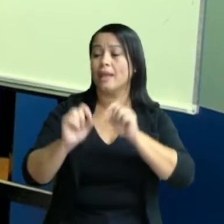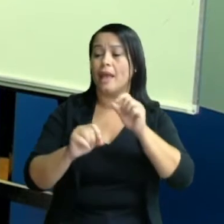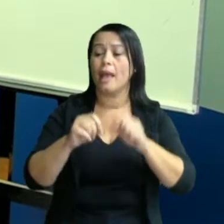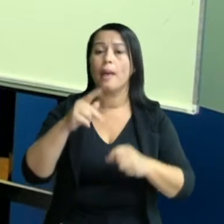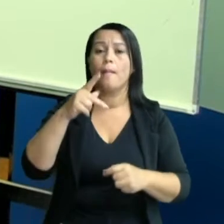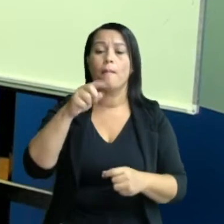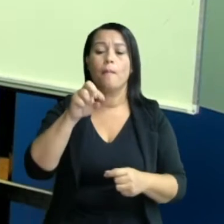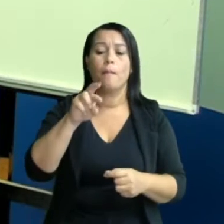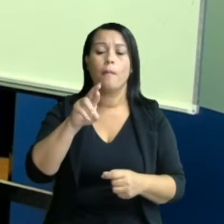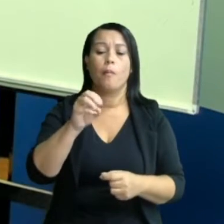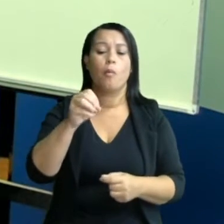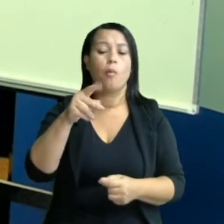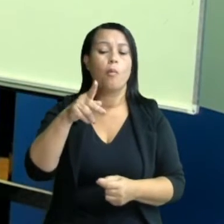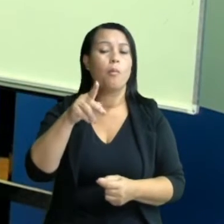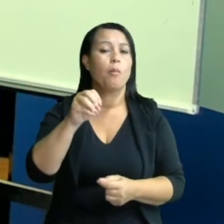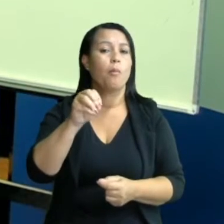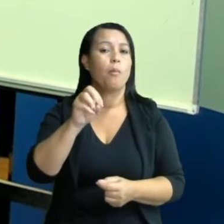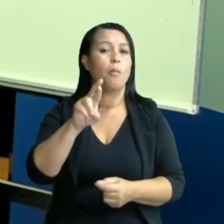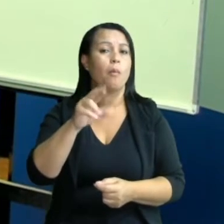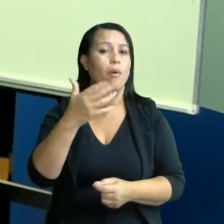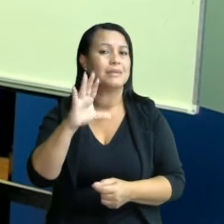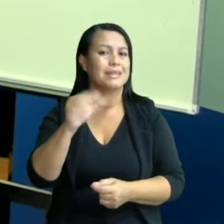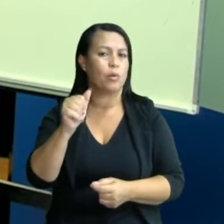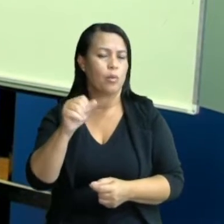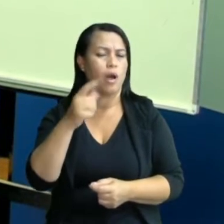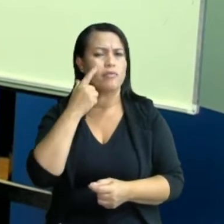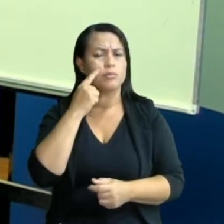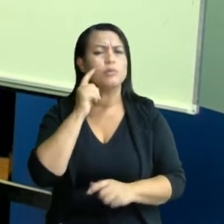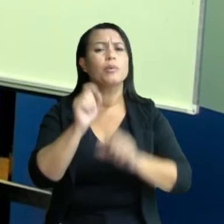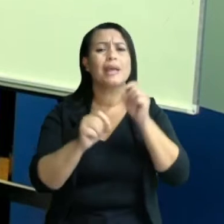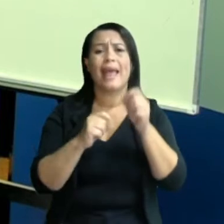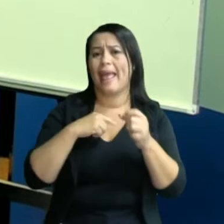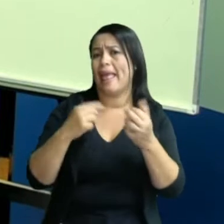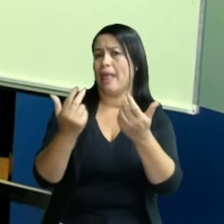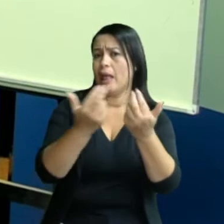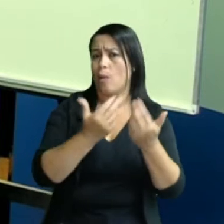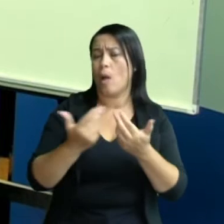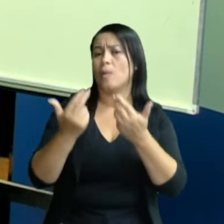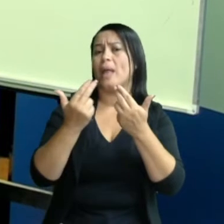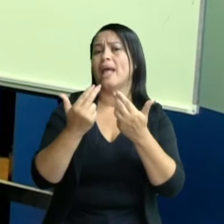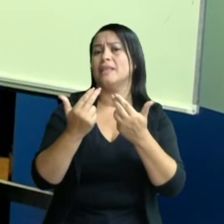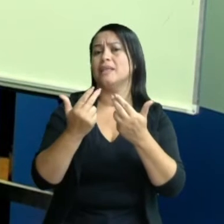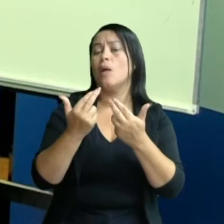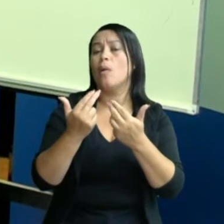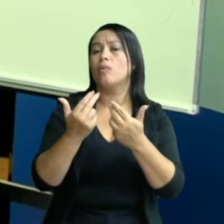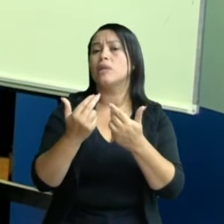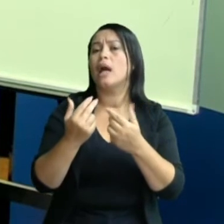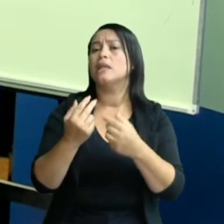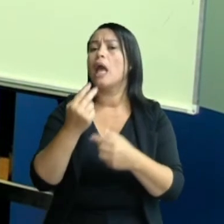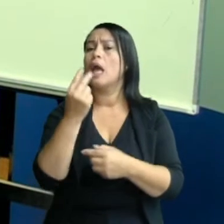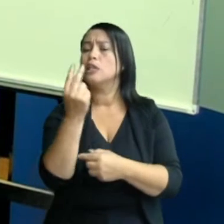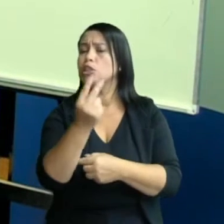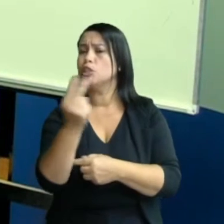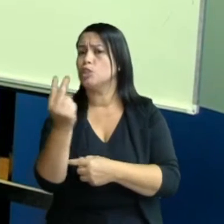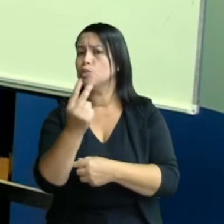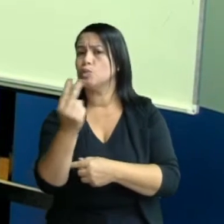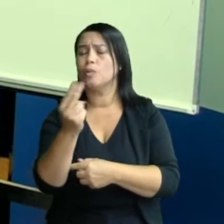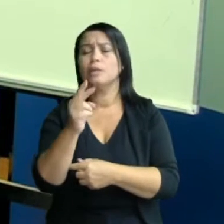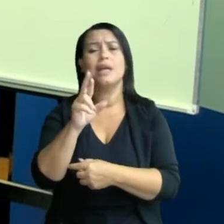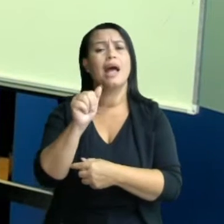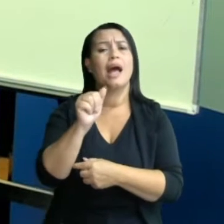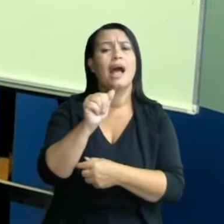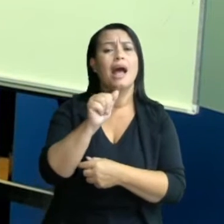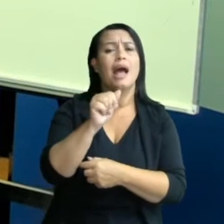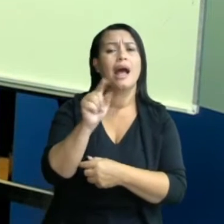proporção? Proporção é a igualdade entre duas razões. Eu tenho uma razão e